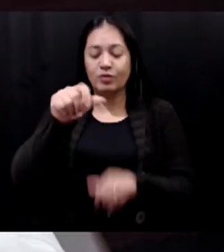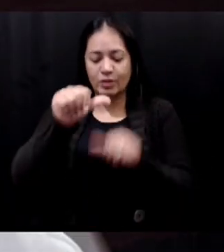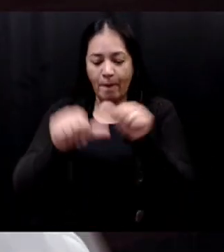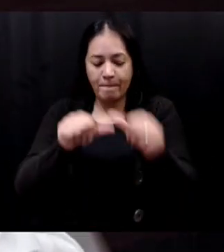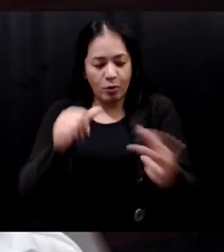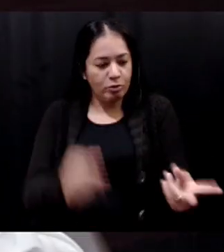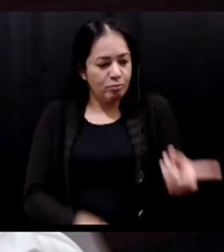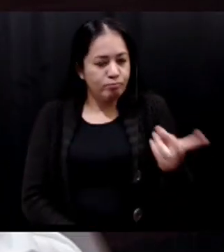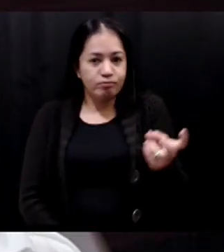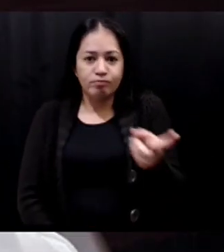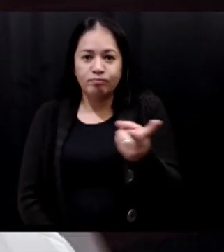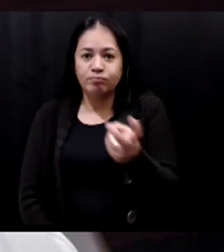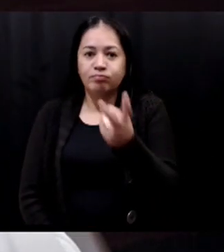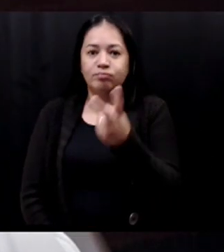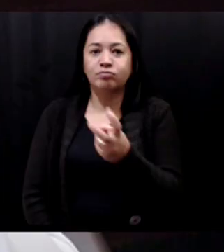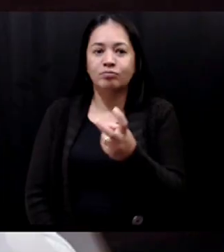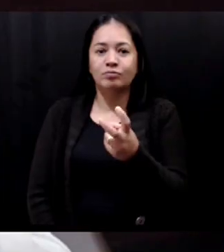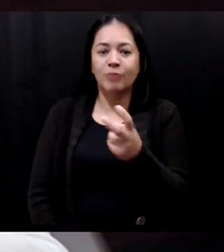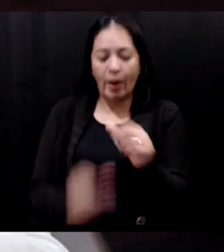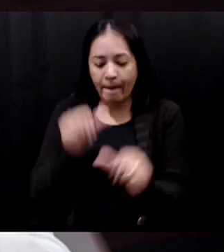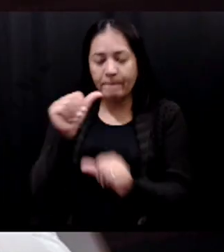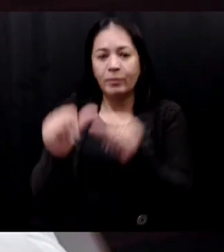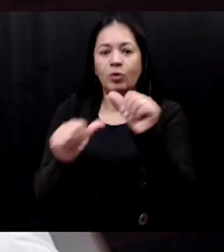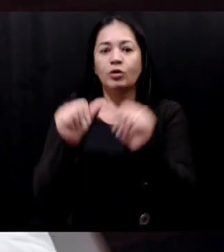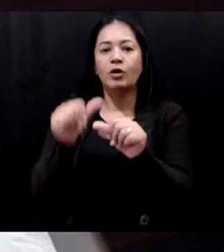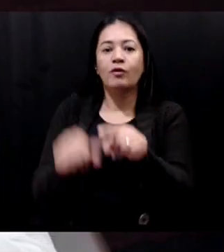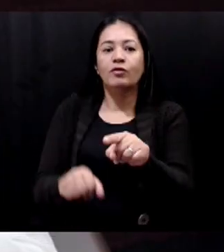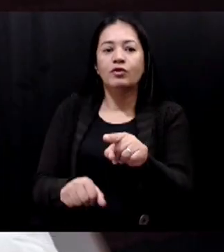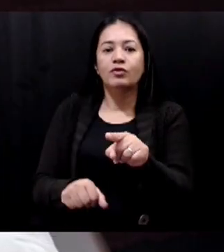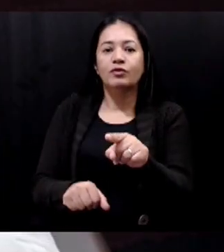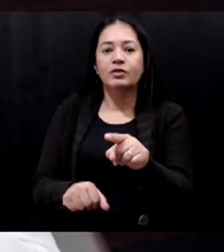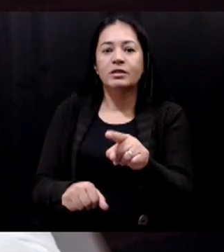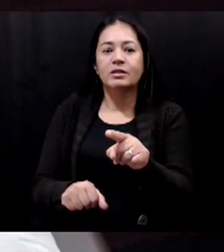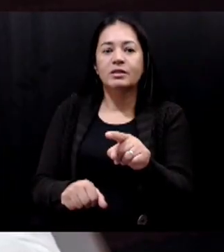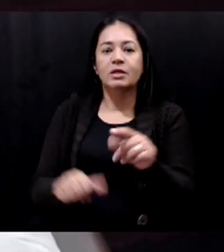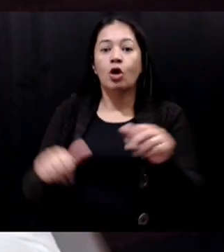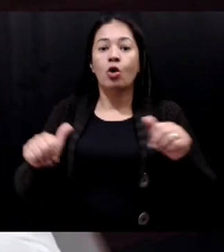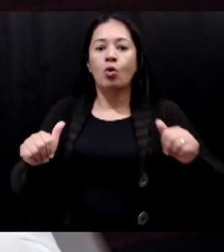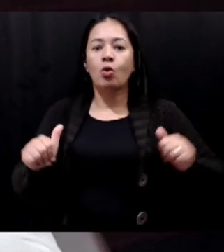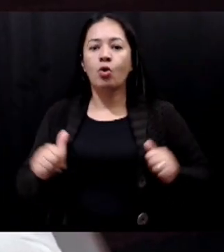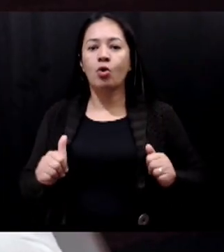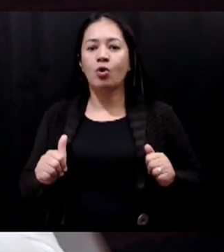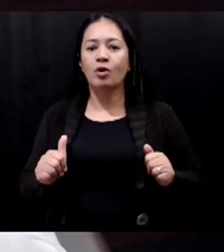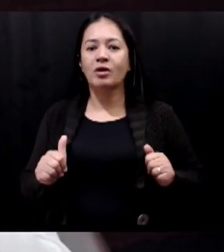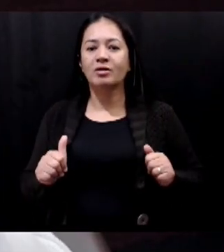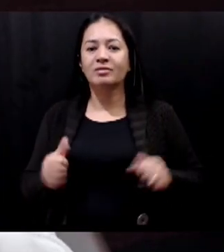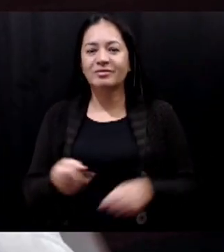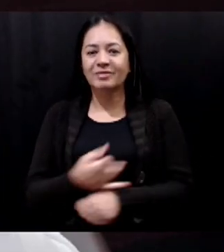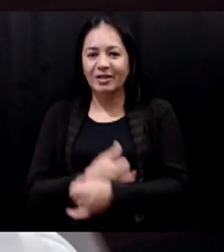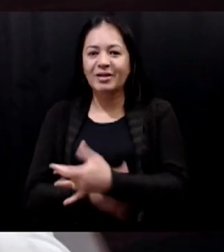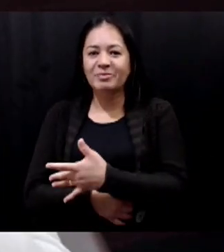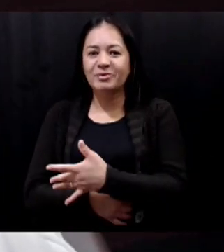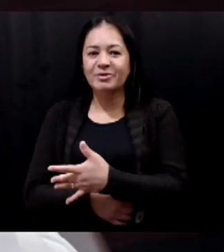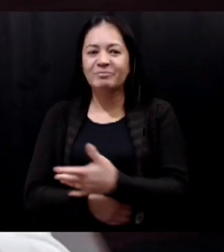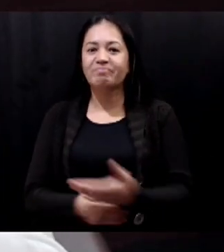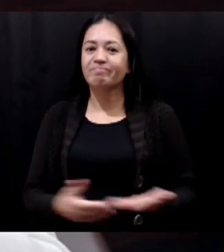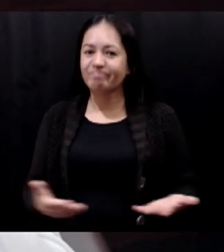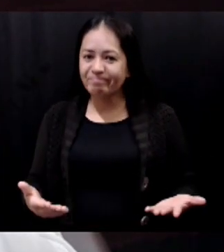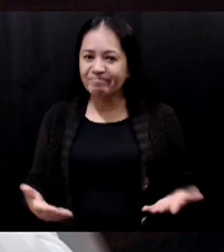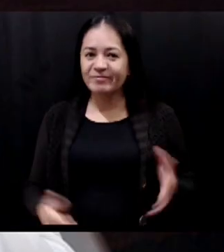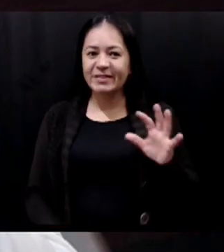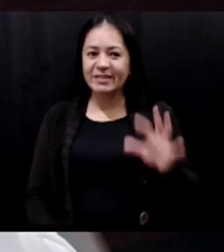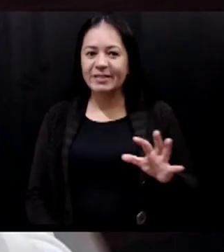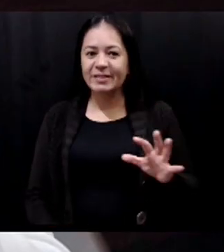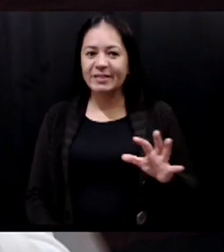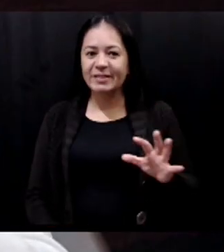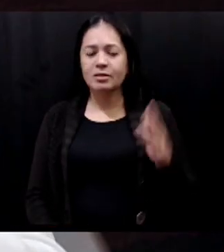evento e, alterando as percepções, você neutraliza a emoção responsável pelo atual sintoma. E isso é uma coisa muito natural, por